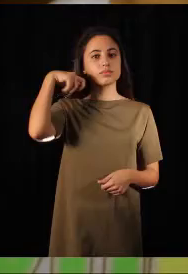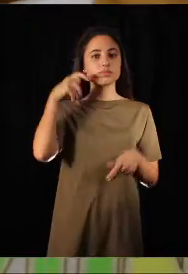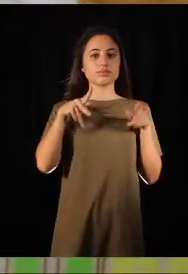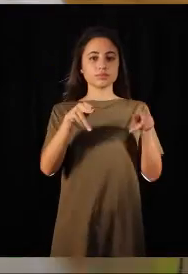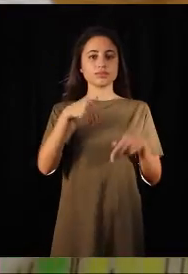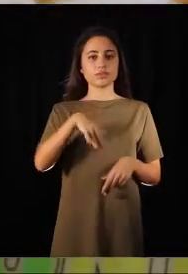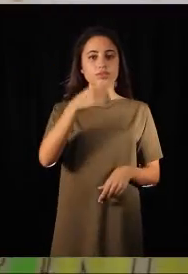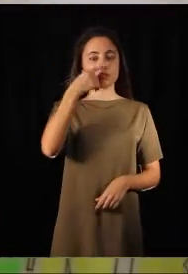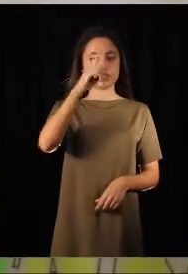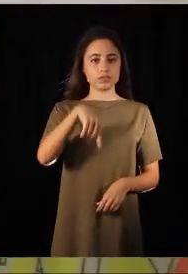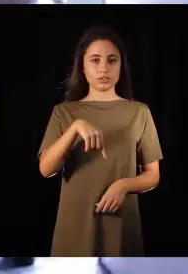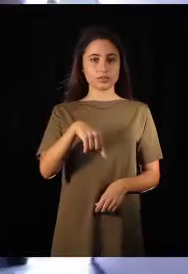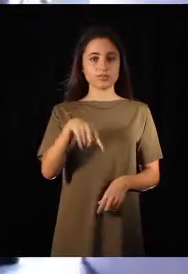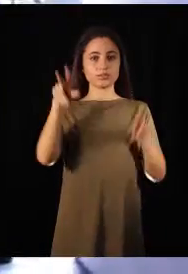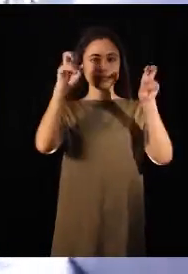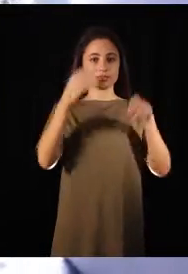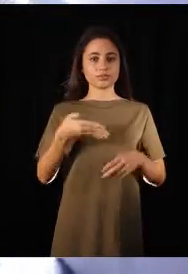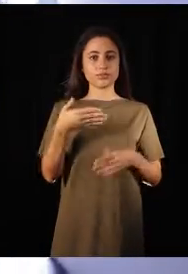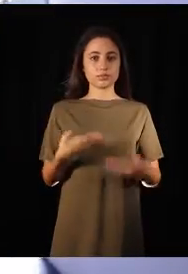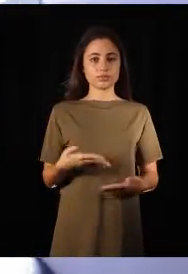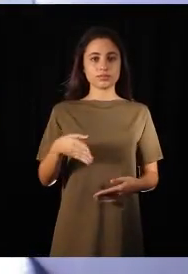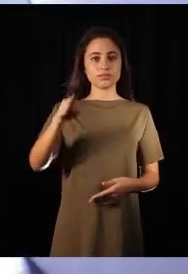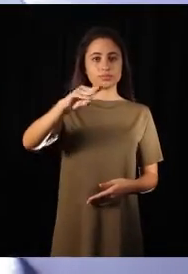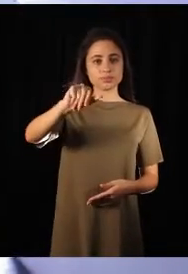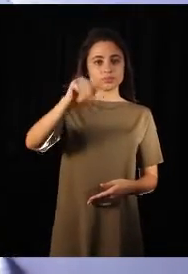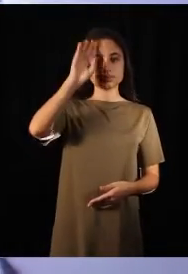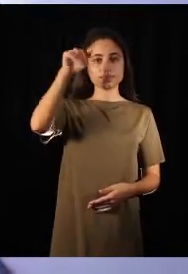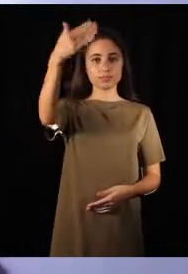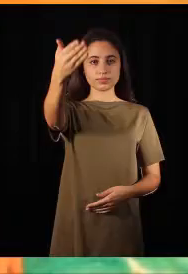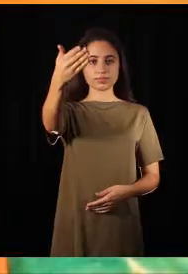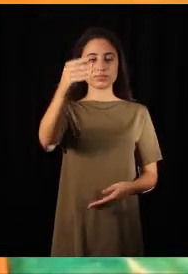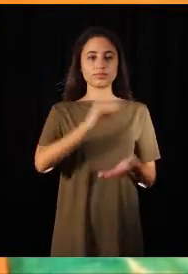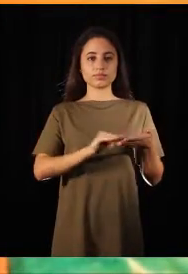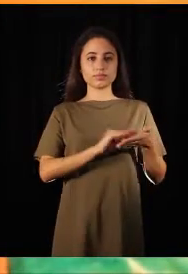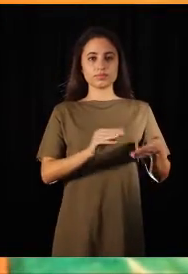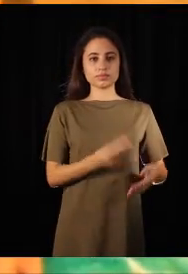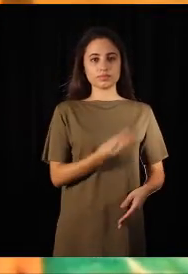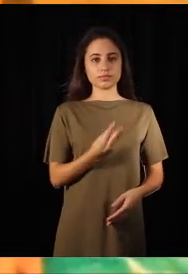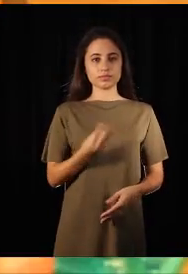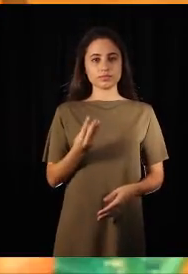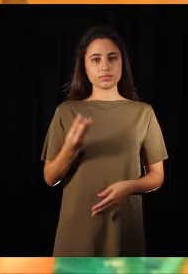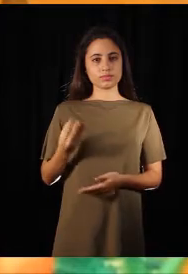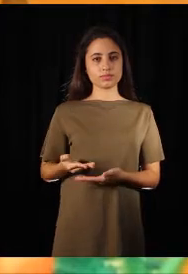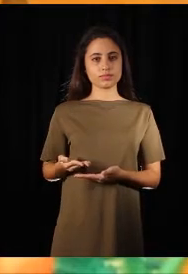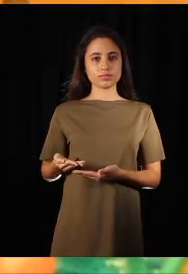concurso de curtas-metragens está de volta e o tema desta 7ª edição é Um Lugar para o Amanhã. Inscreve-te no